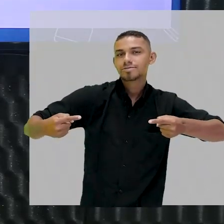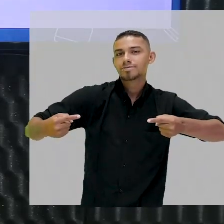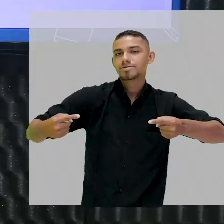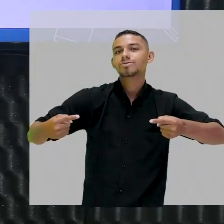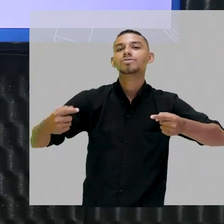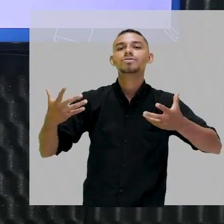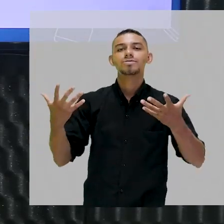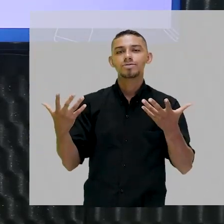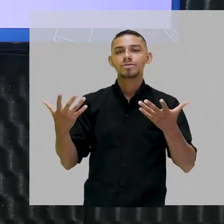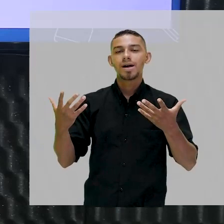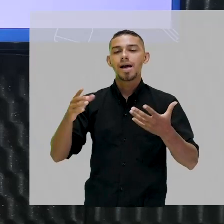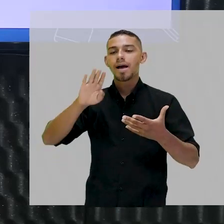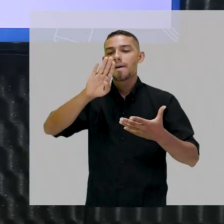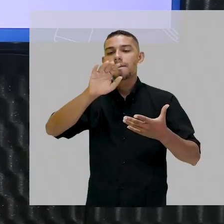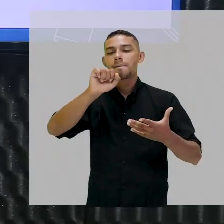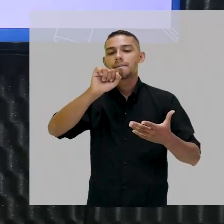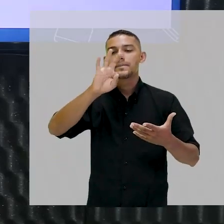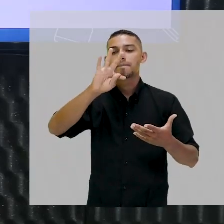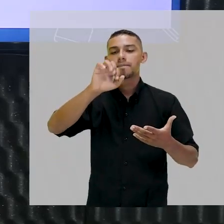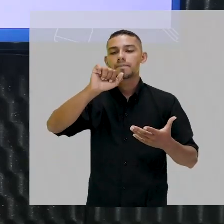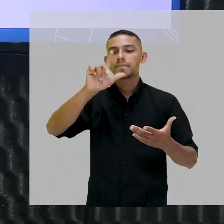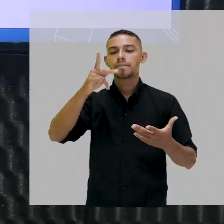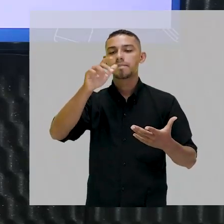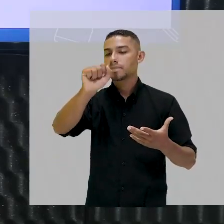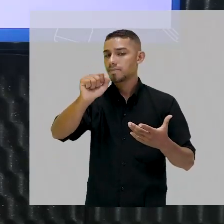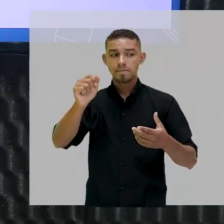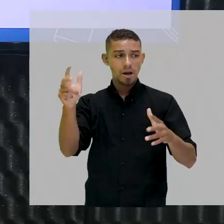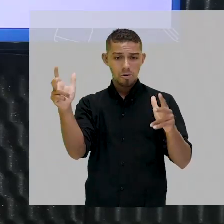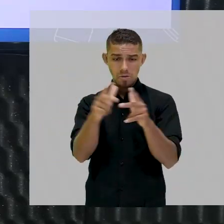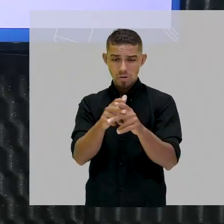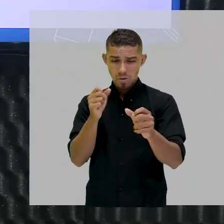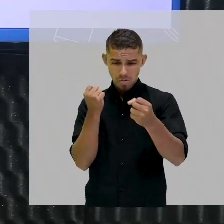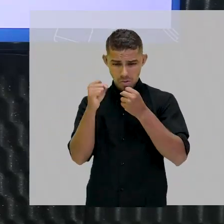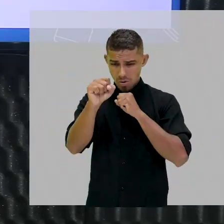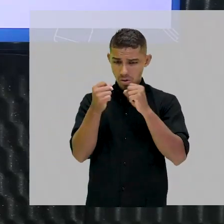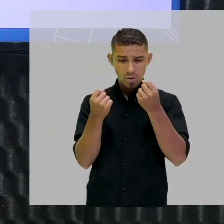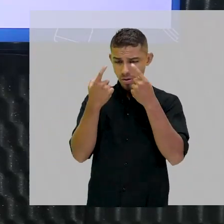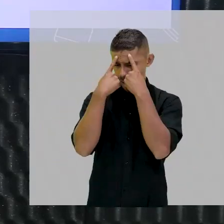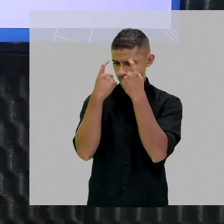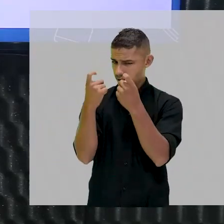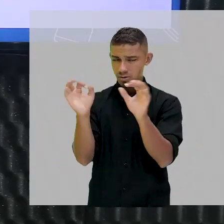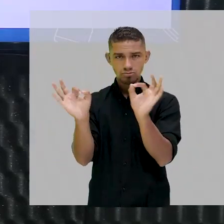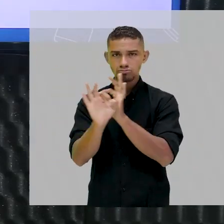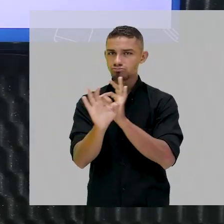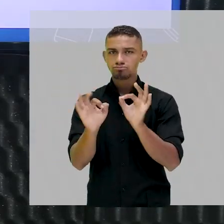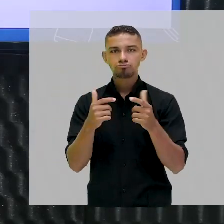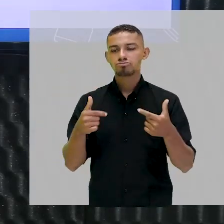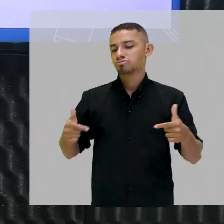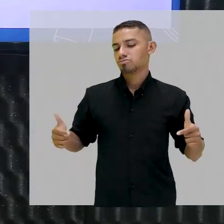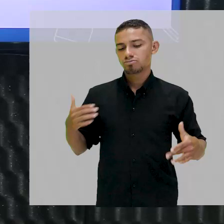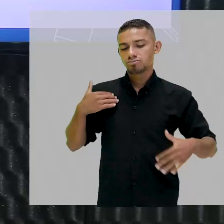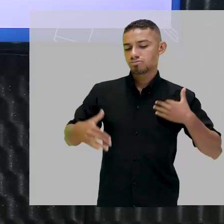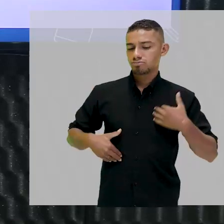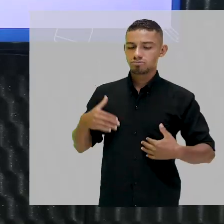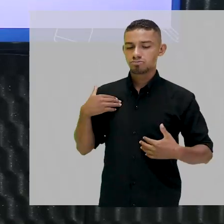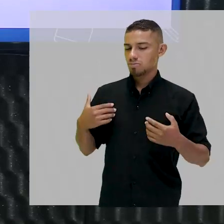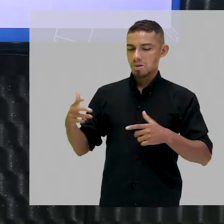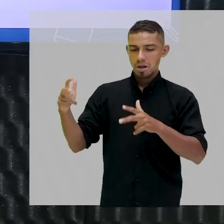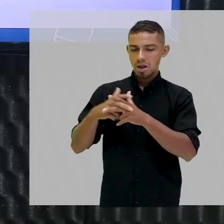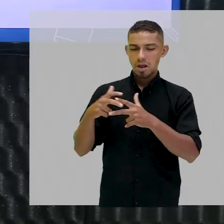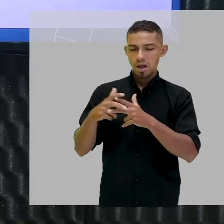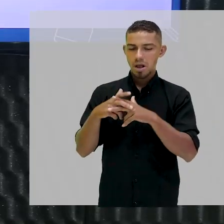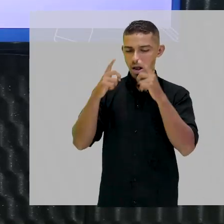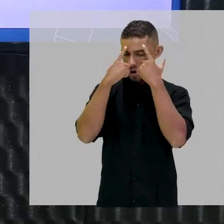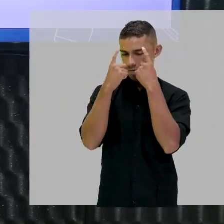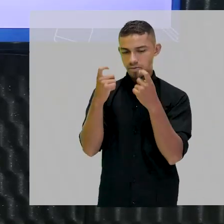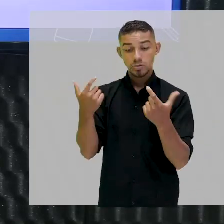Acontece uma batalha, mas não é luta, porque não existe ali o quê? contato físico entre os